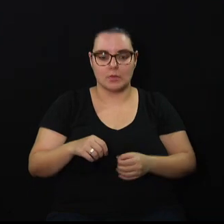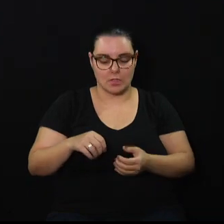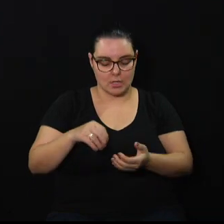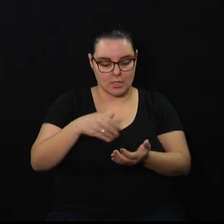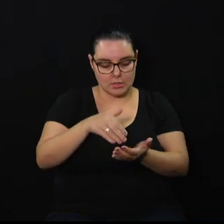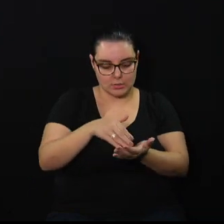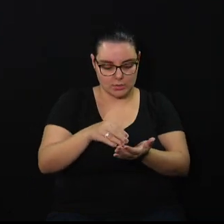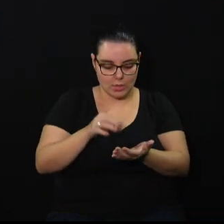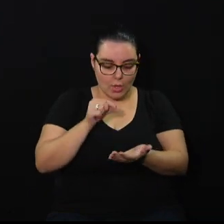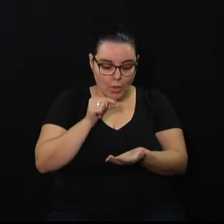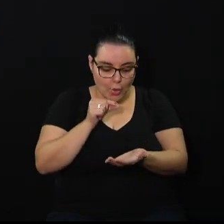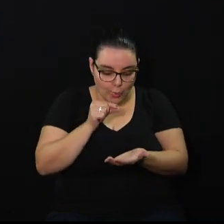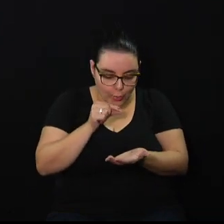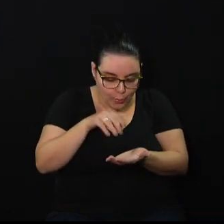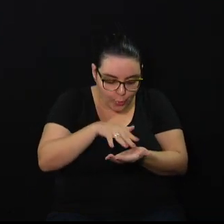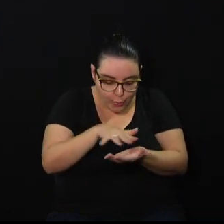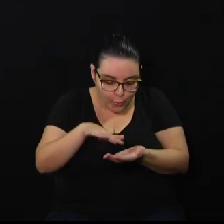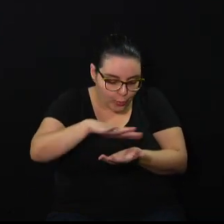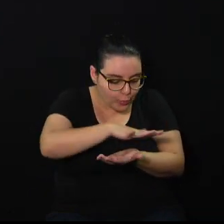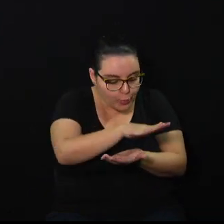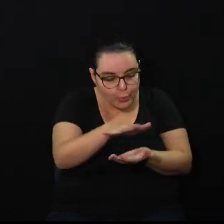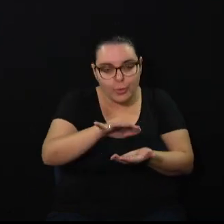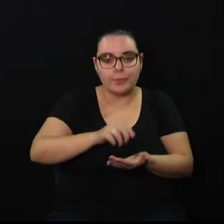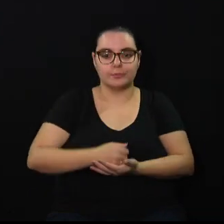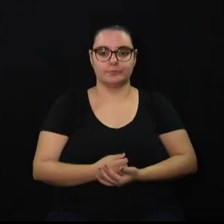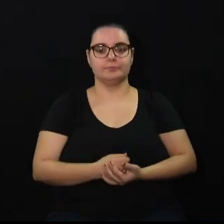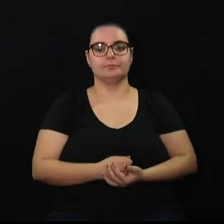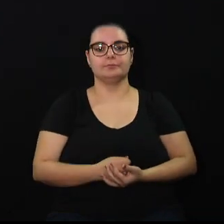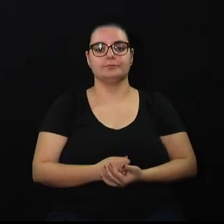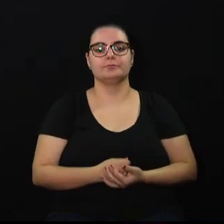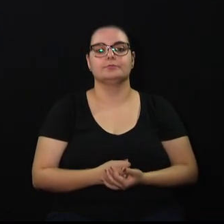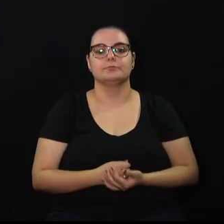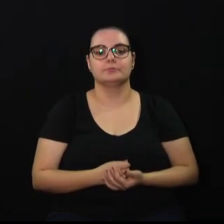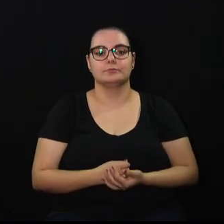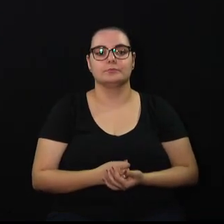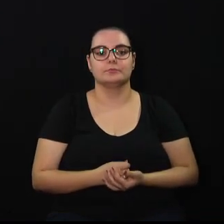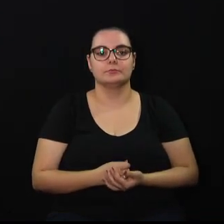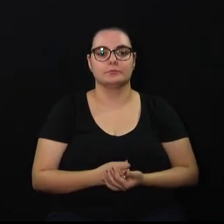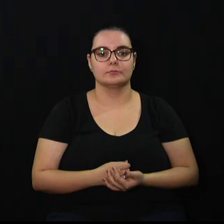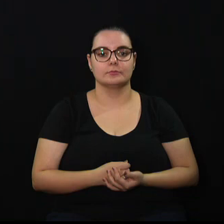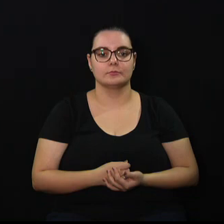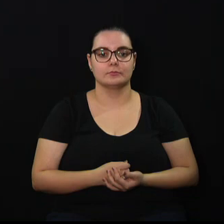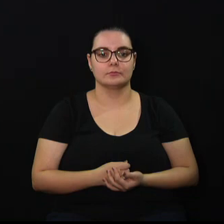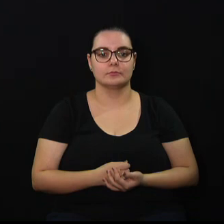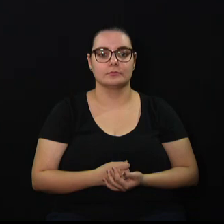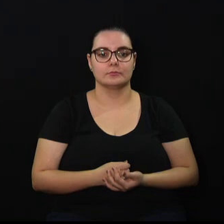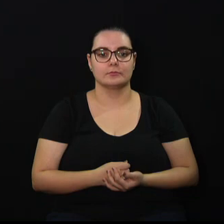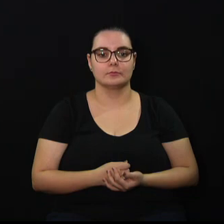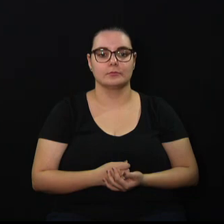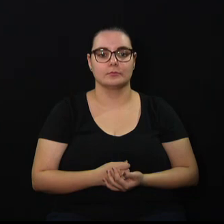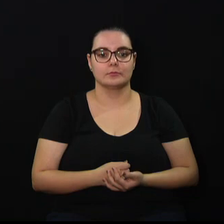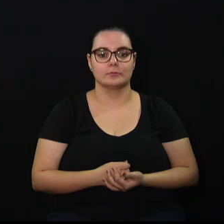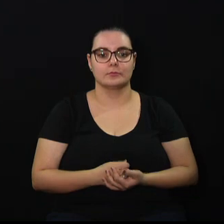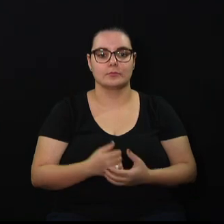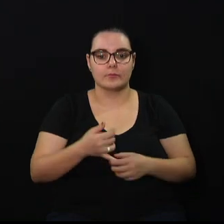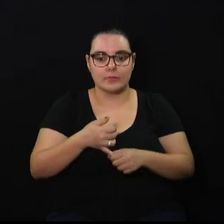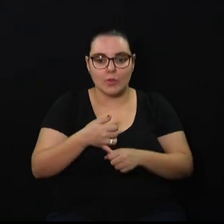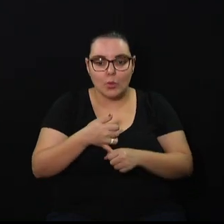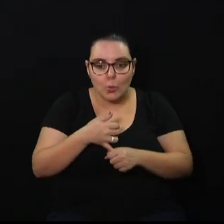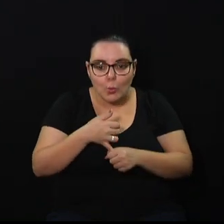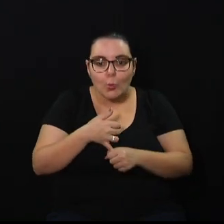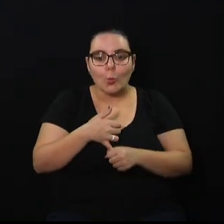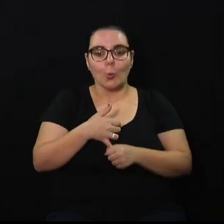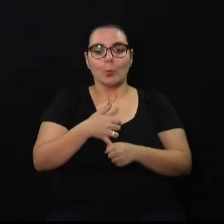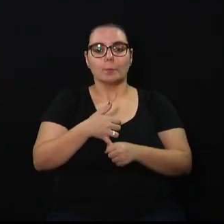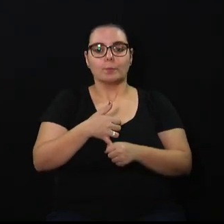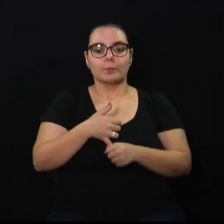é bárbaro porque também ajuda na estimulação visual tá os movimentos e sugar que